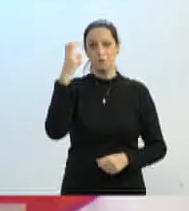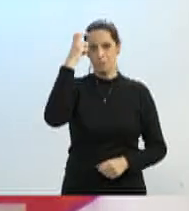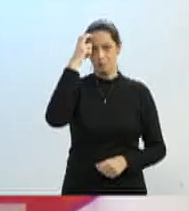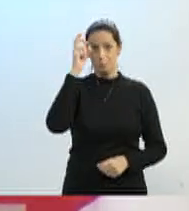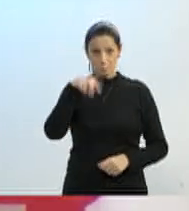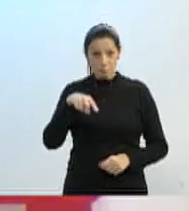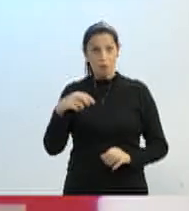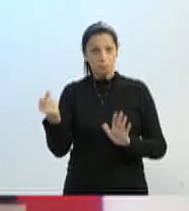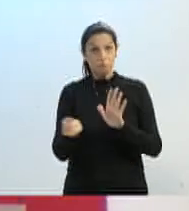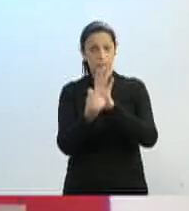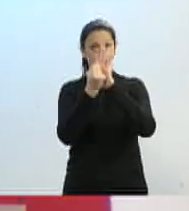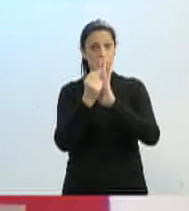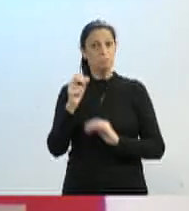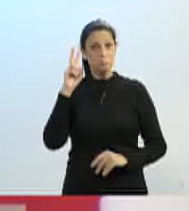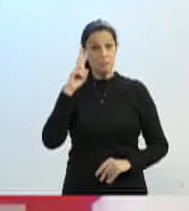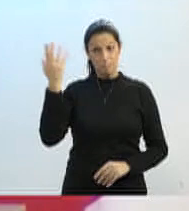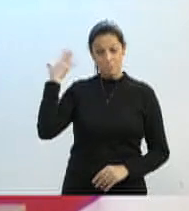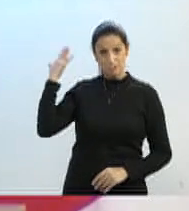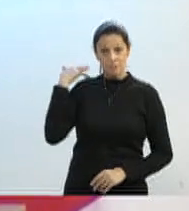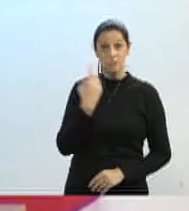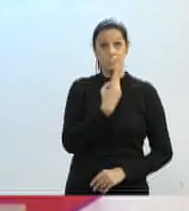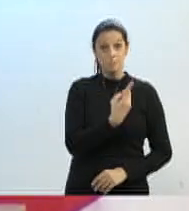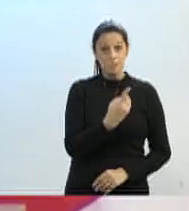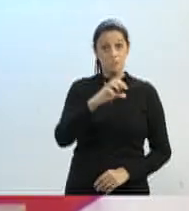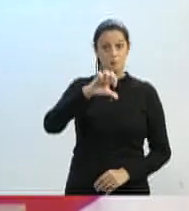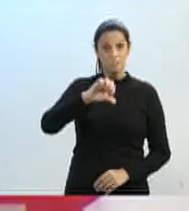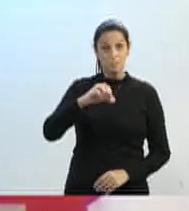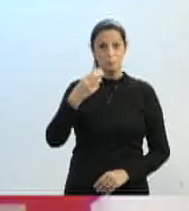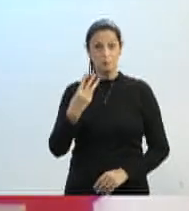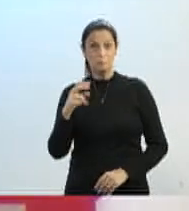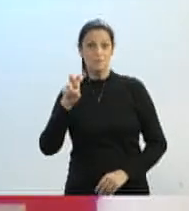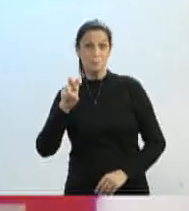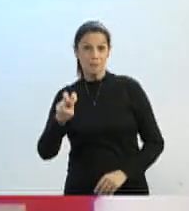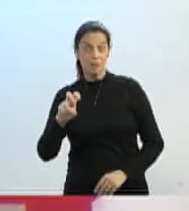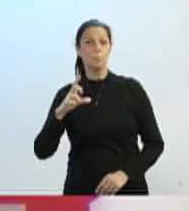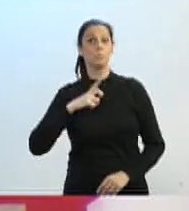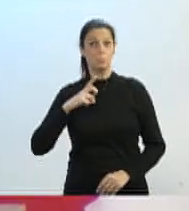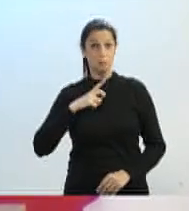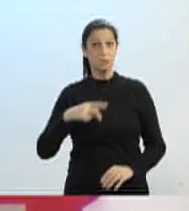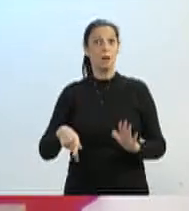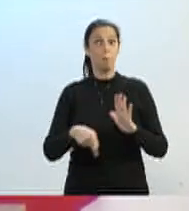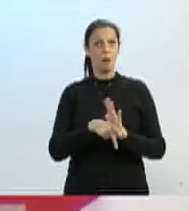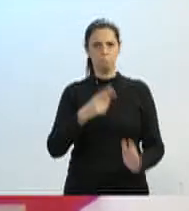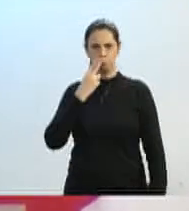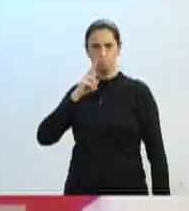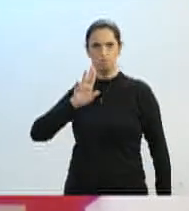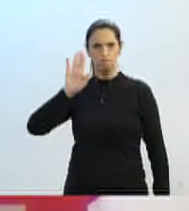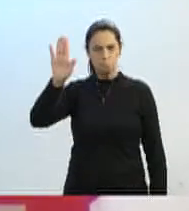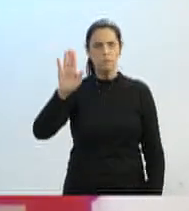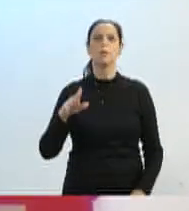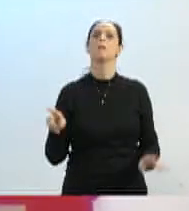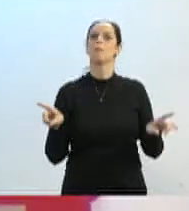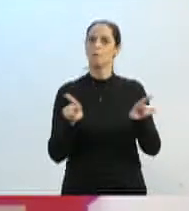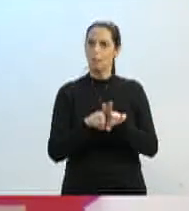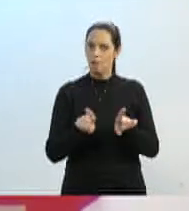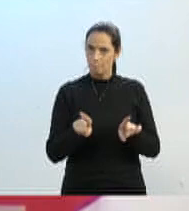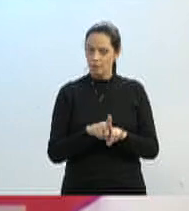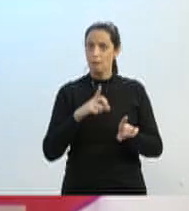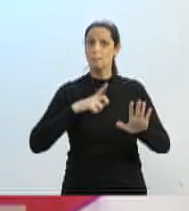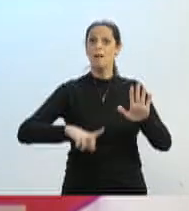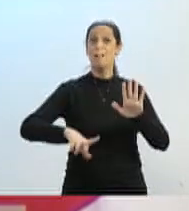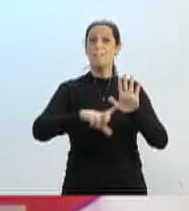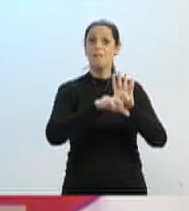histórico, que em 1935 o Partido Nazista institucionalizava as conhecidas leis